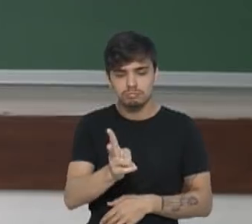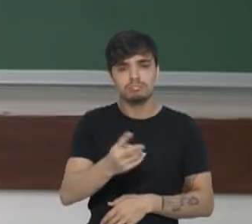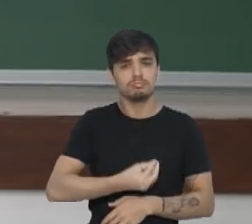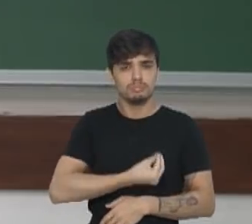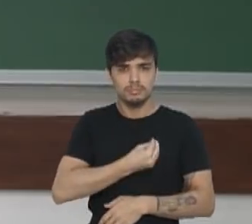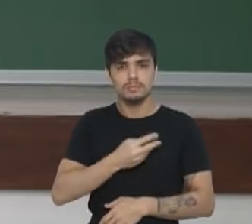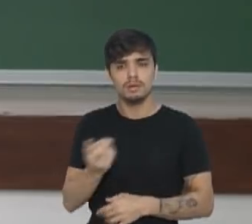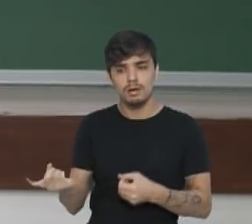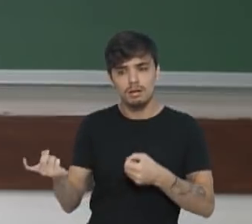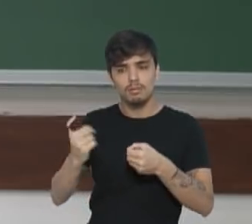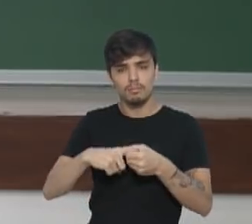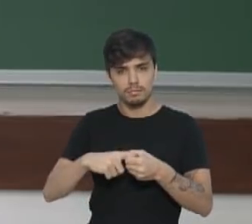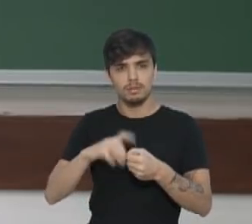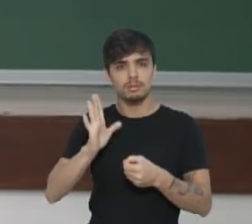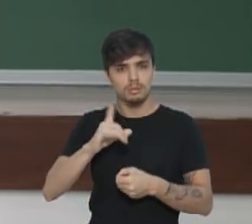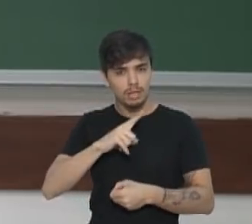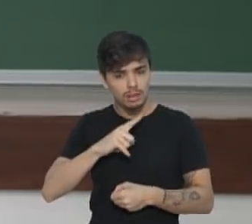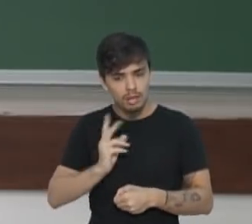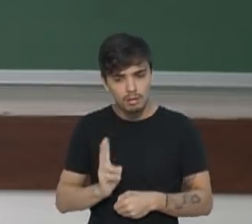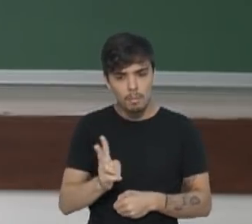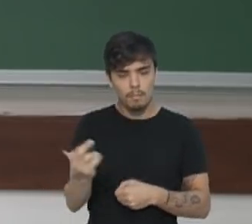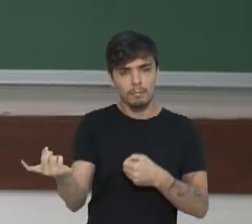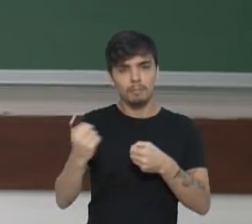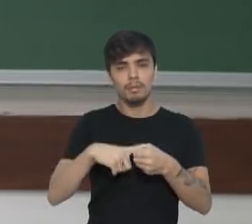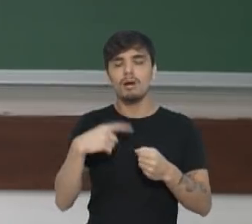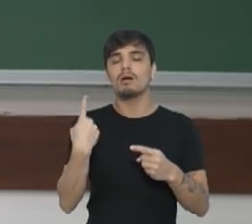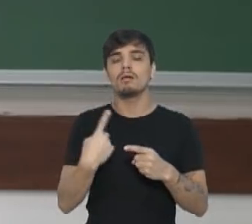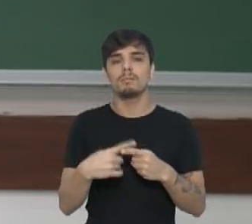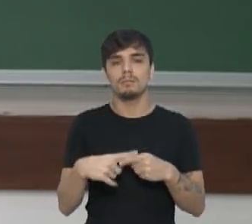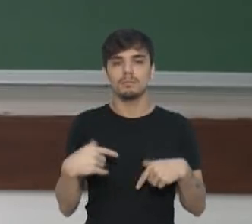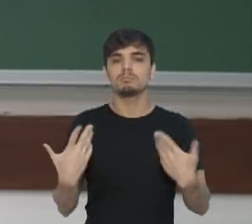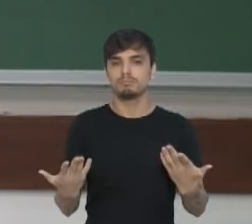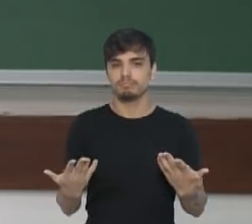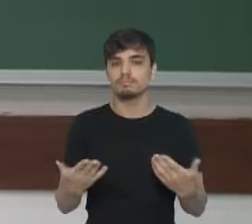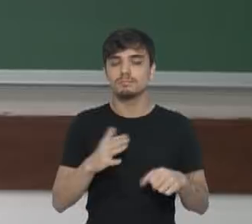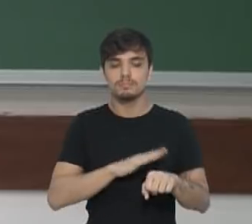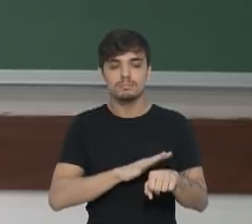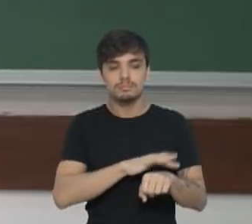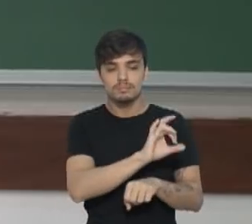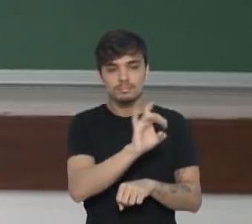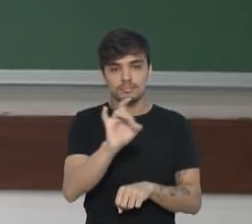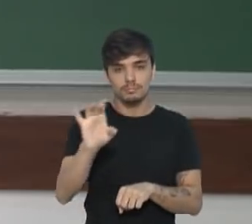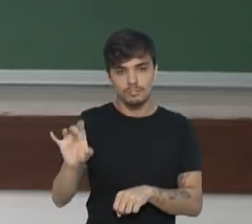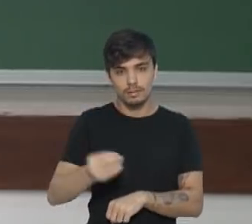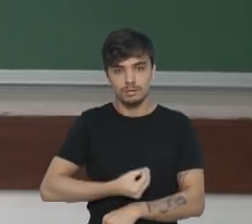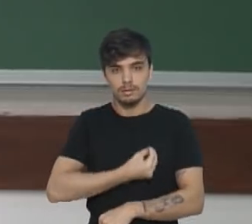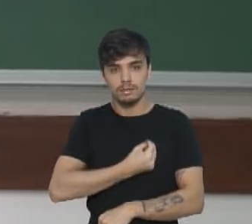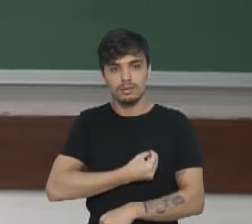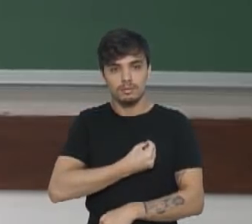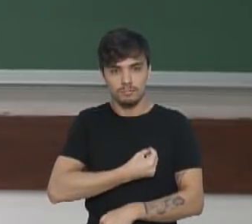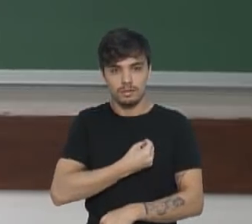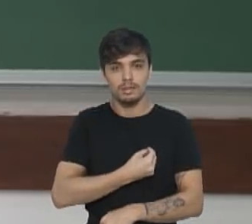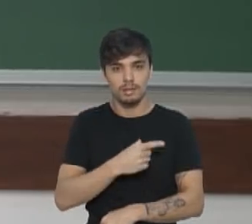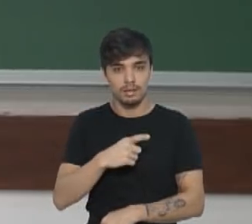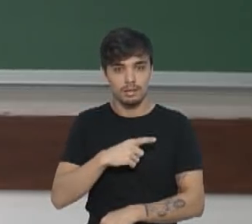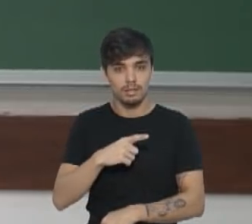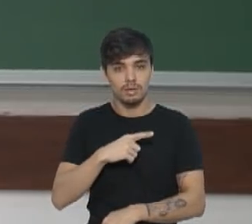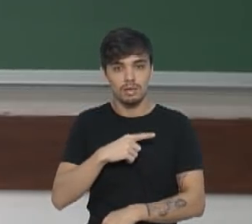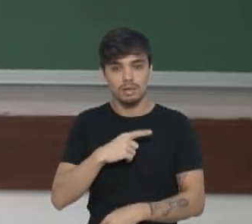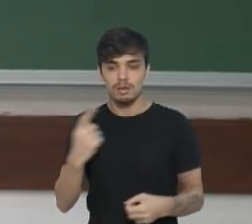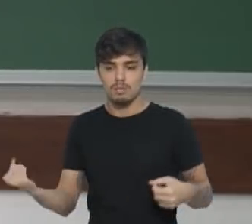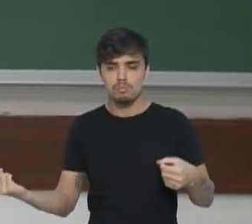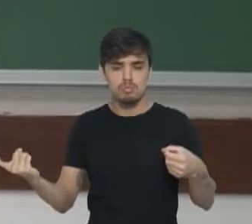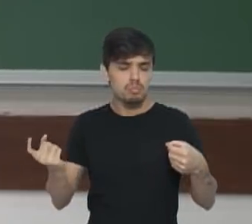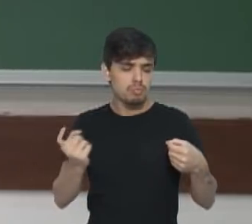já estamos no eterno retorno. Por quê? Porque a cada instante de vida que nós vivemos, nós estamos